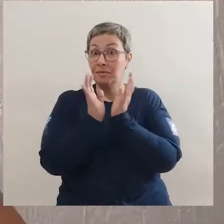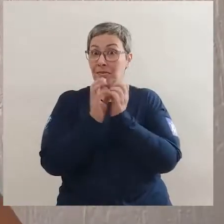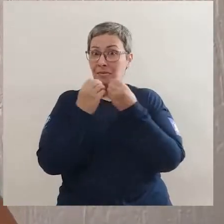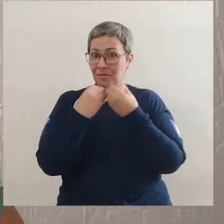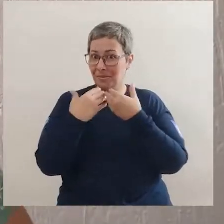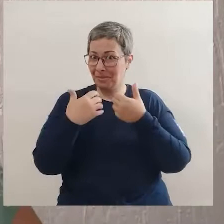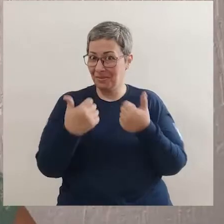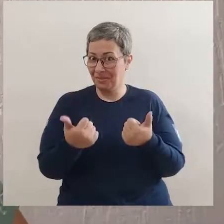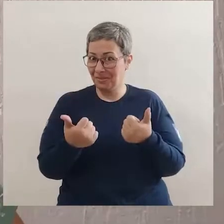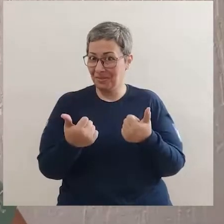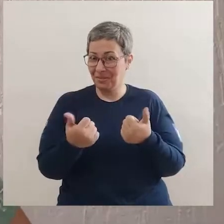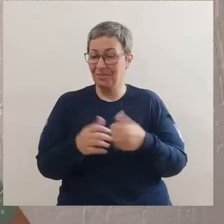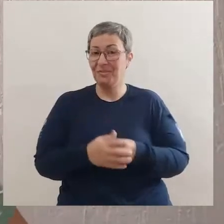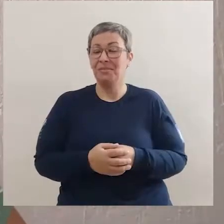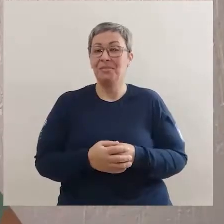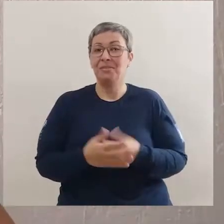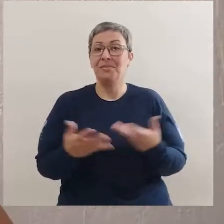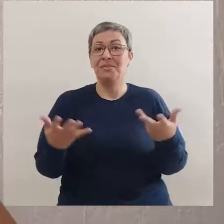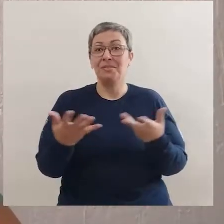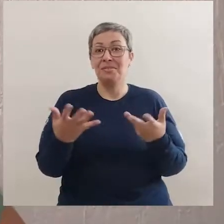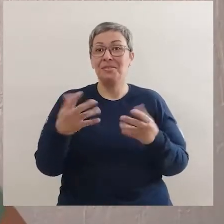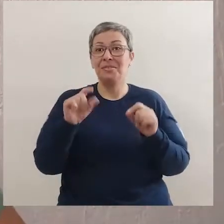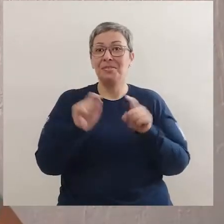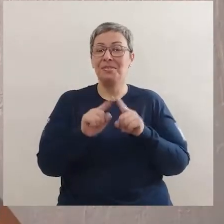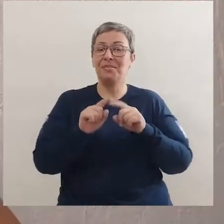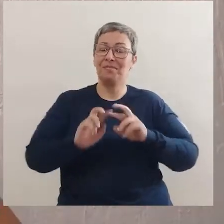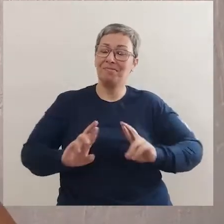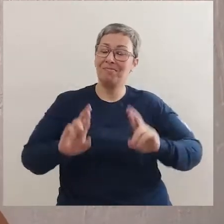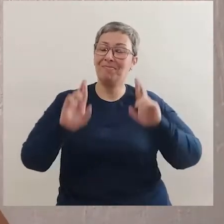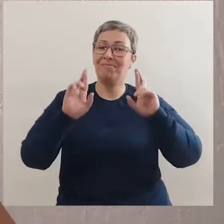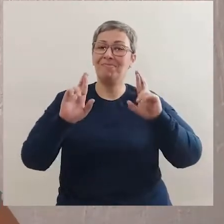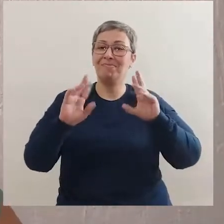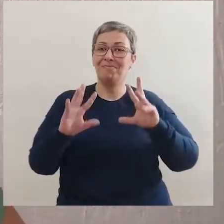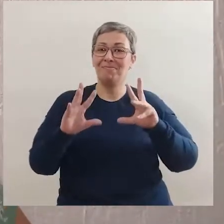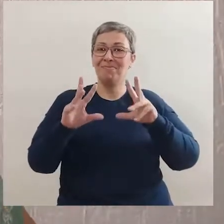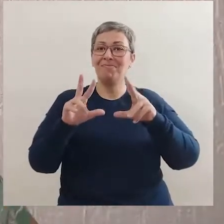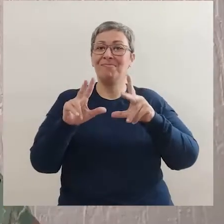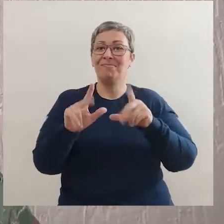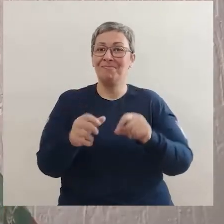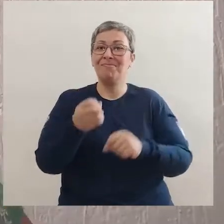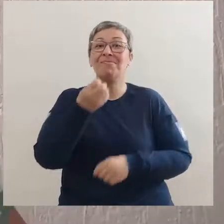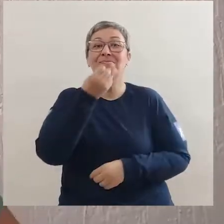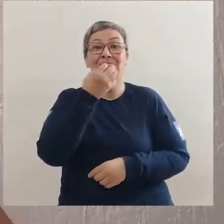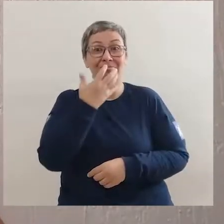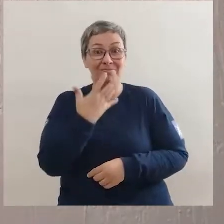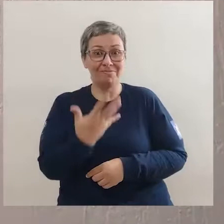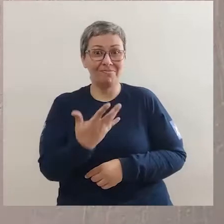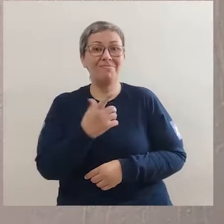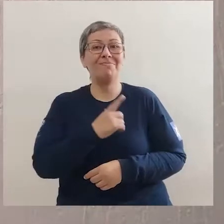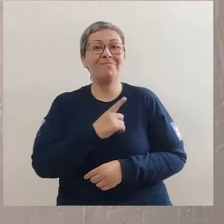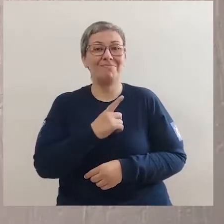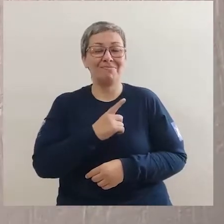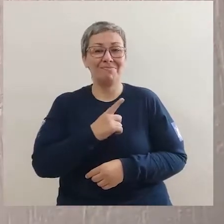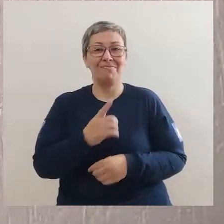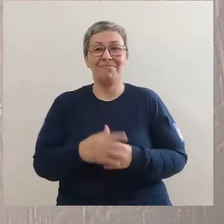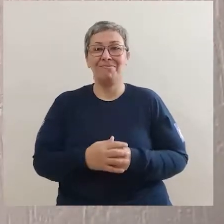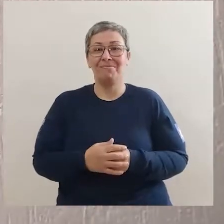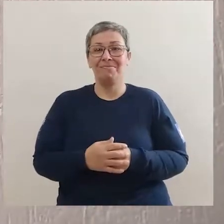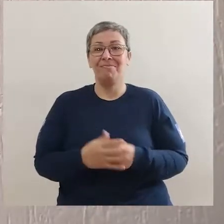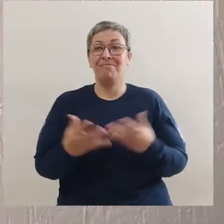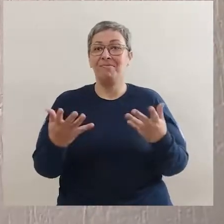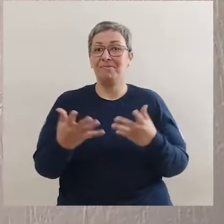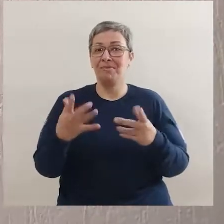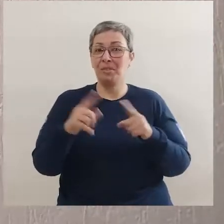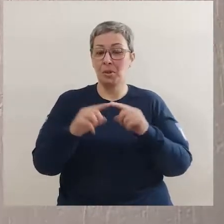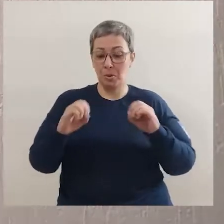vocês estão? Bom, desejamos que estejam todos e todas muito bem. Nos